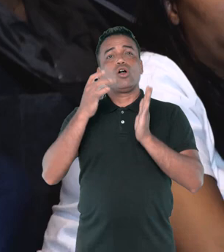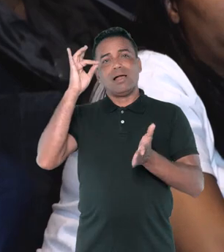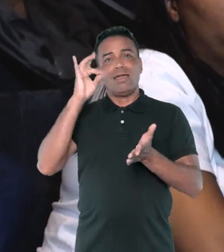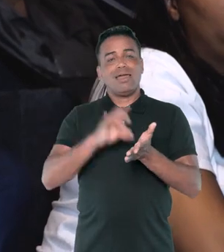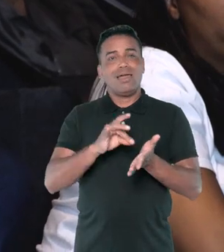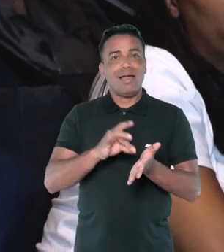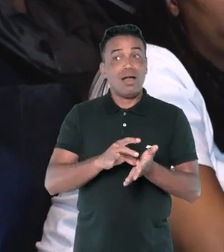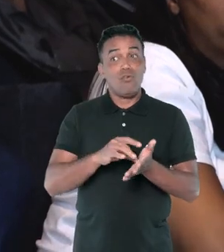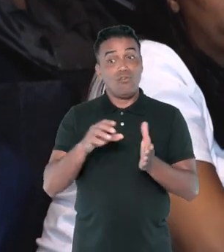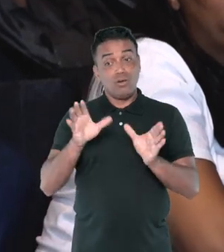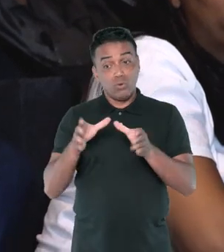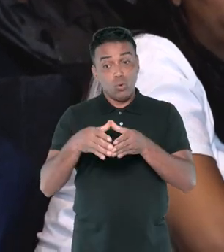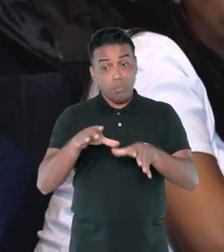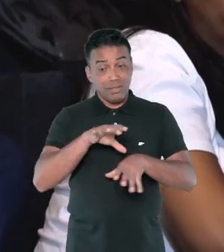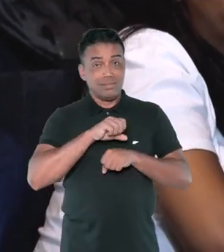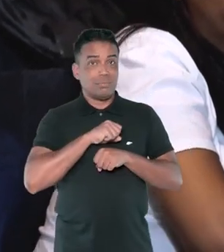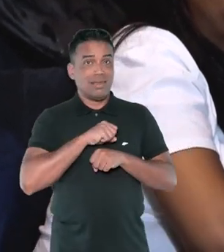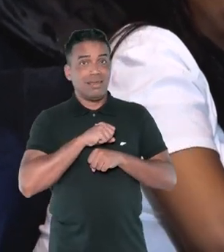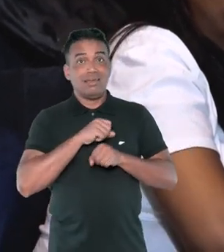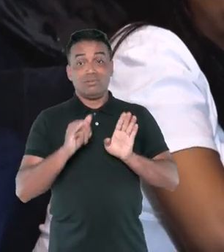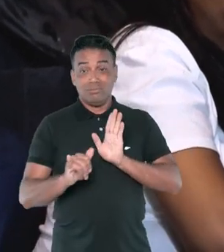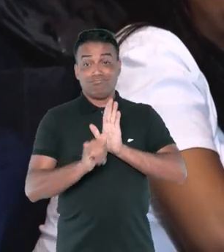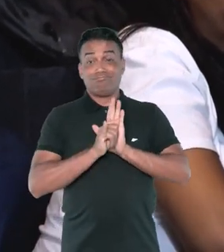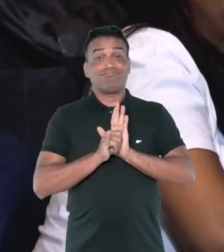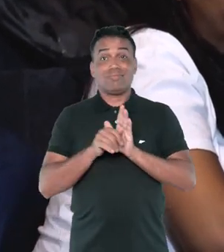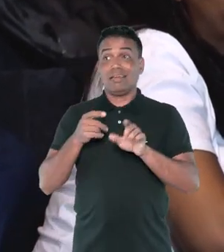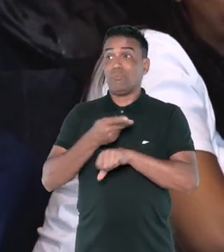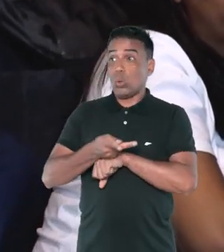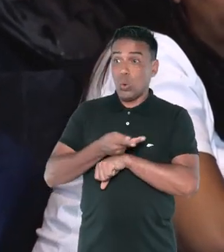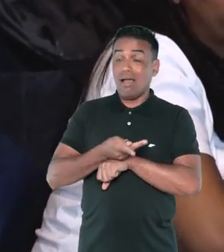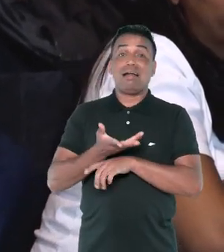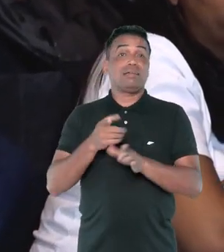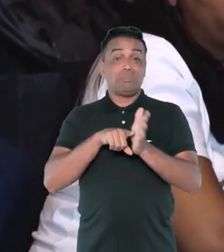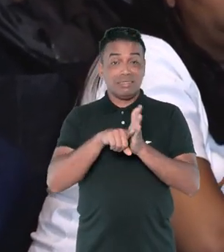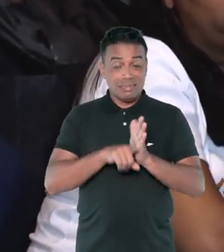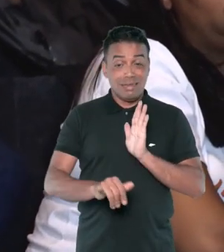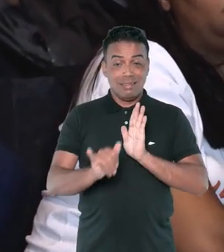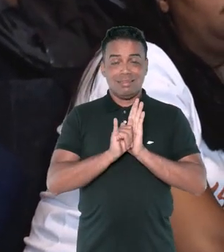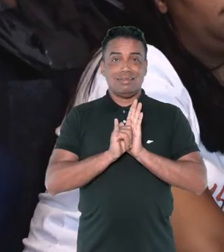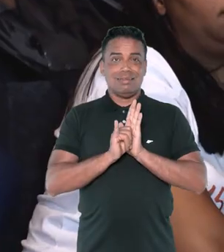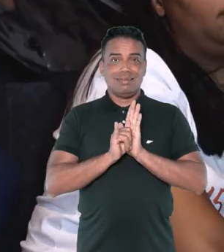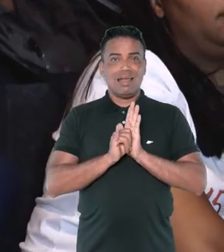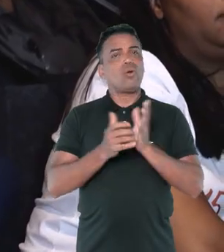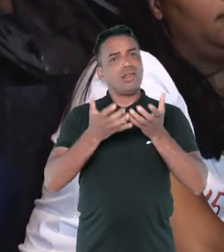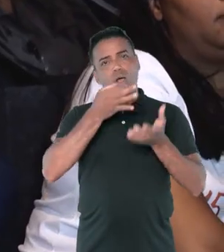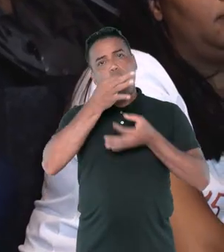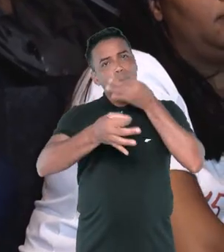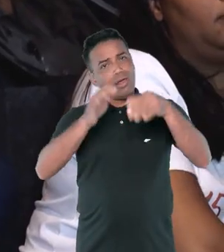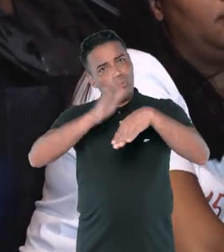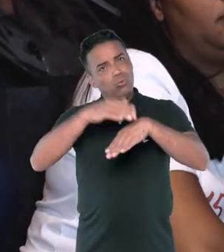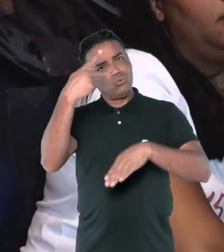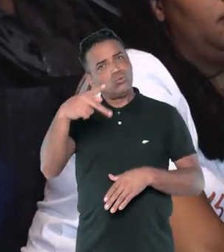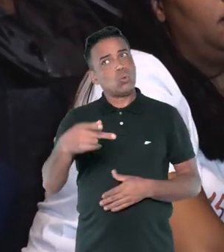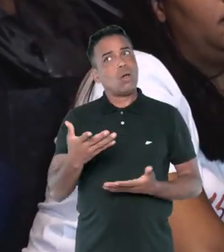de pertencimento, da falta de identificação, da busca por uma identidade. E aí eu queria saber a sua opinião sobre